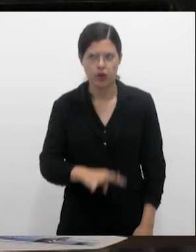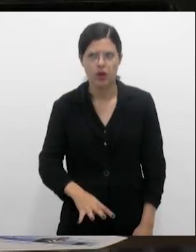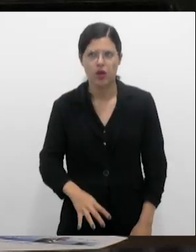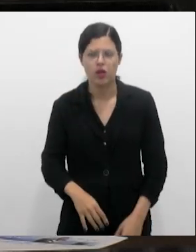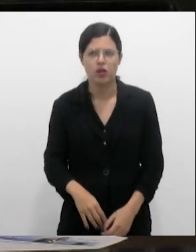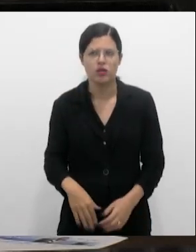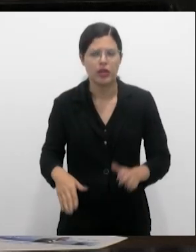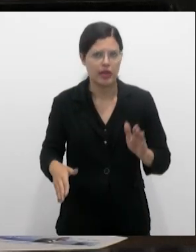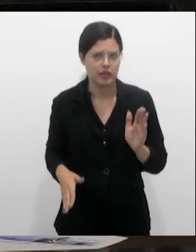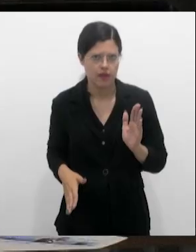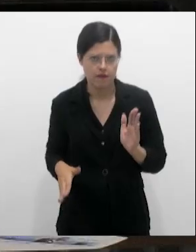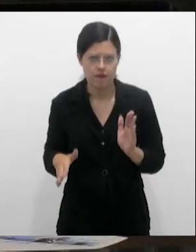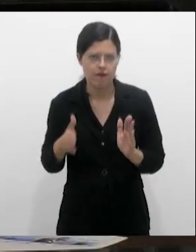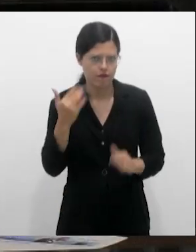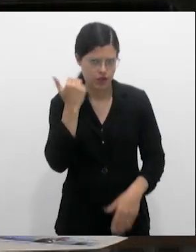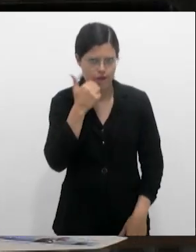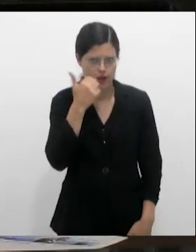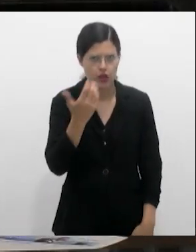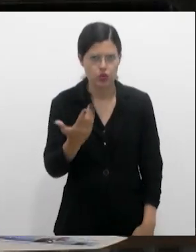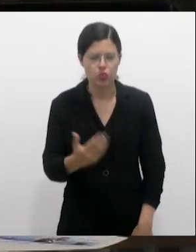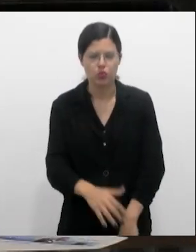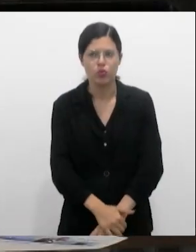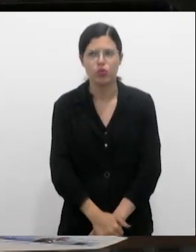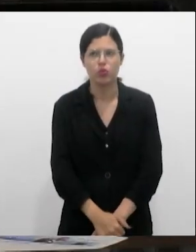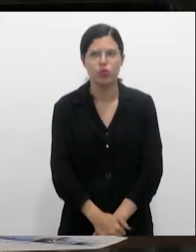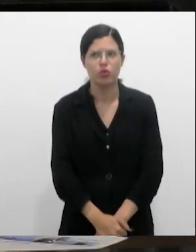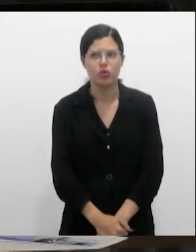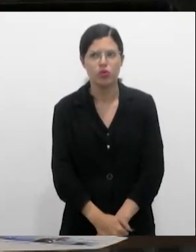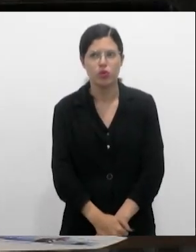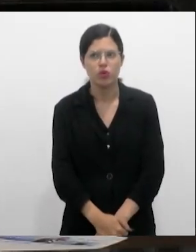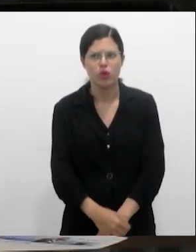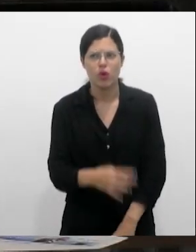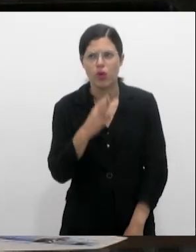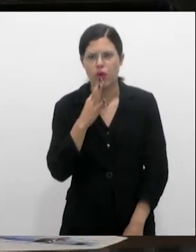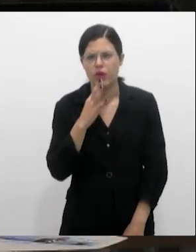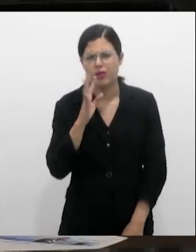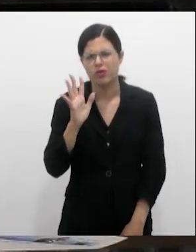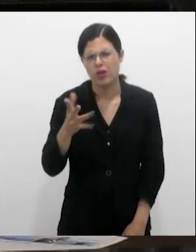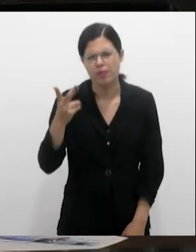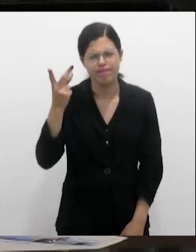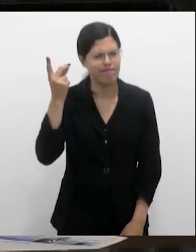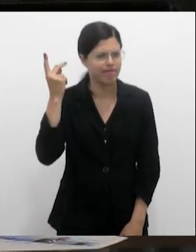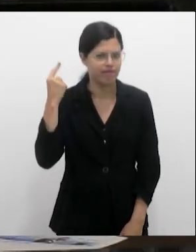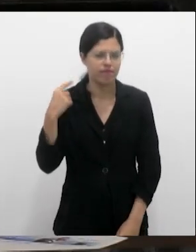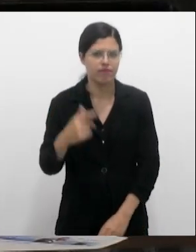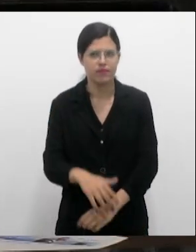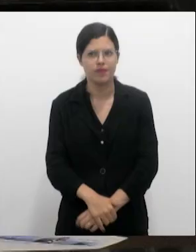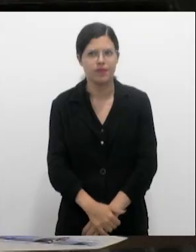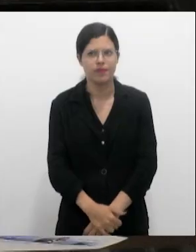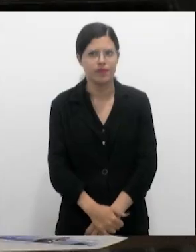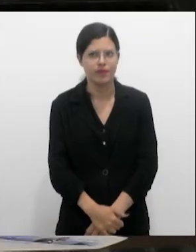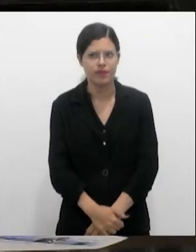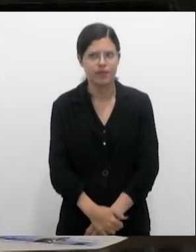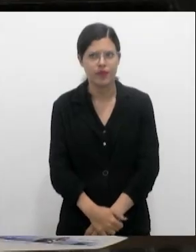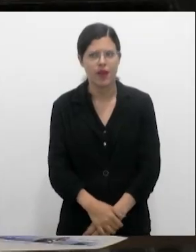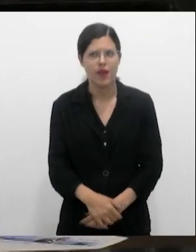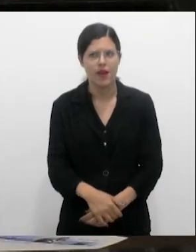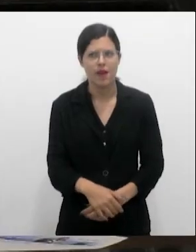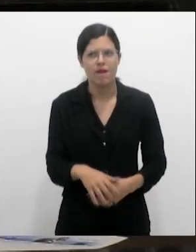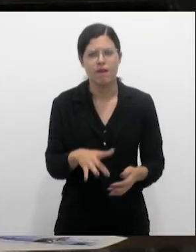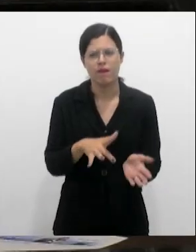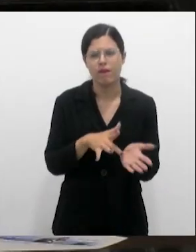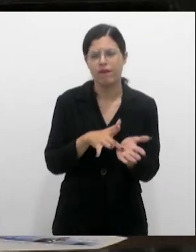esse vagabundo, eu conheço ele já há algum tempo. Ele se finge